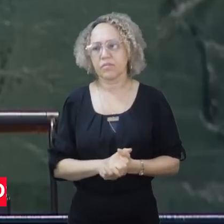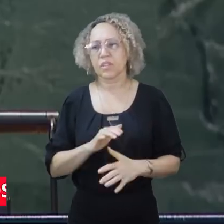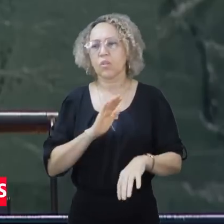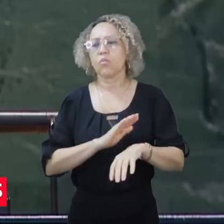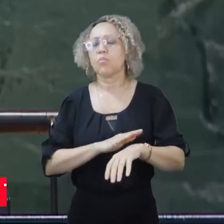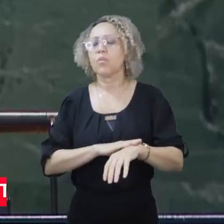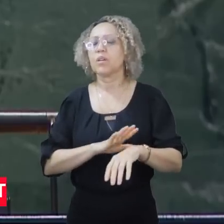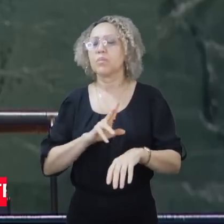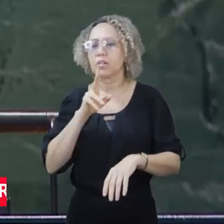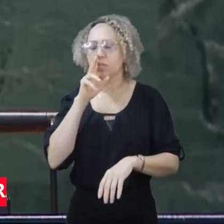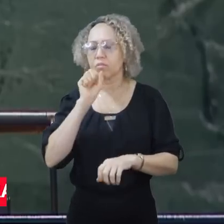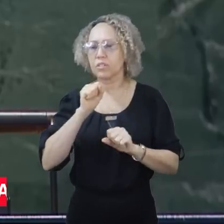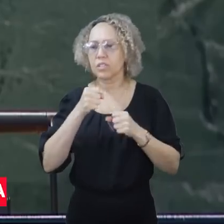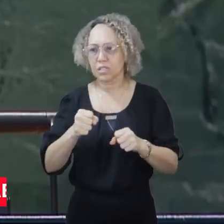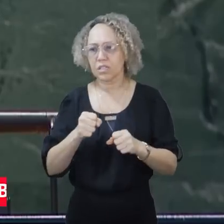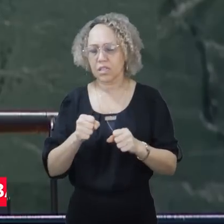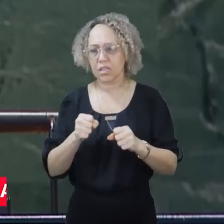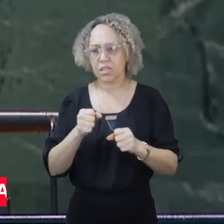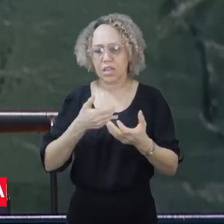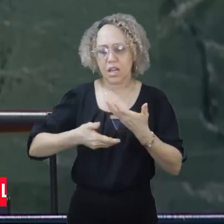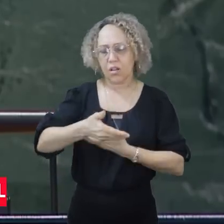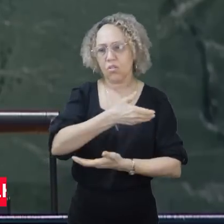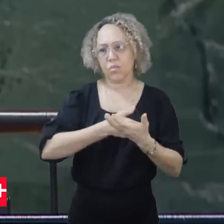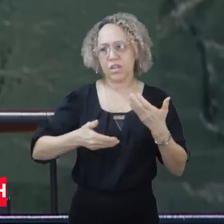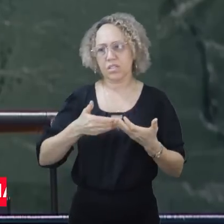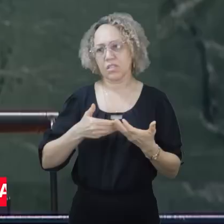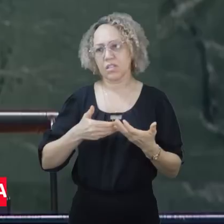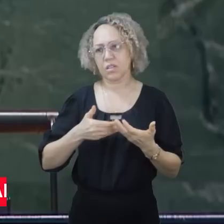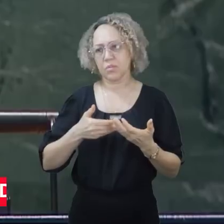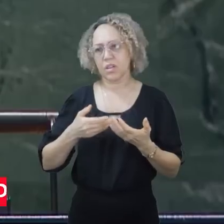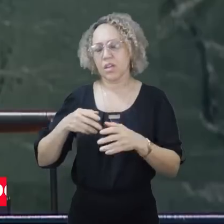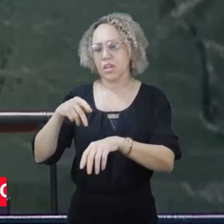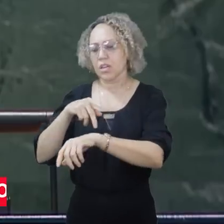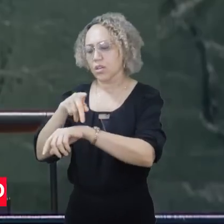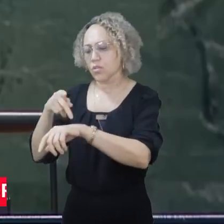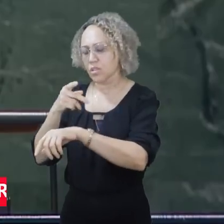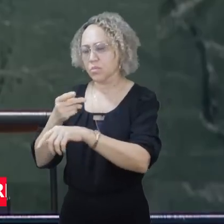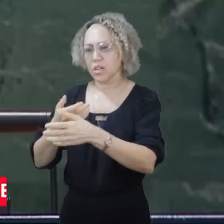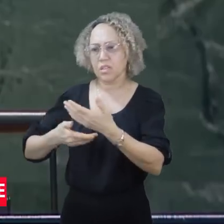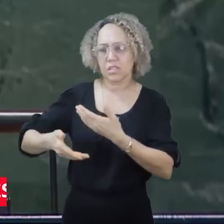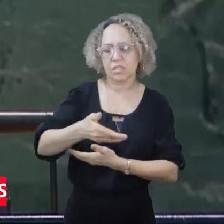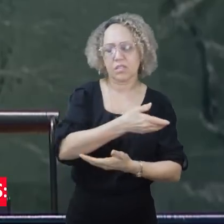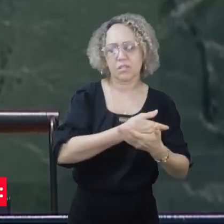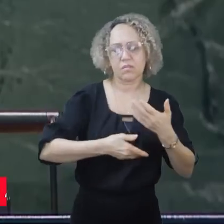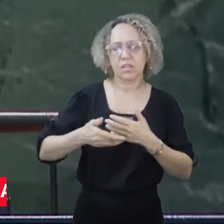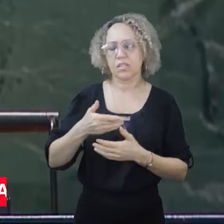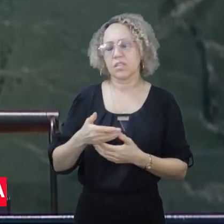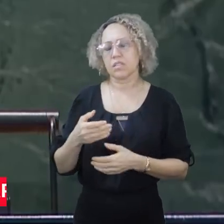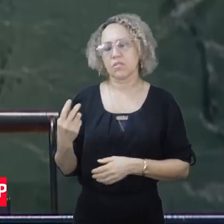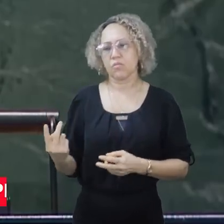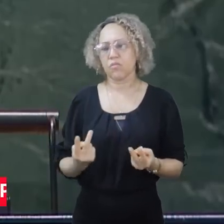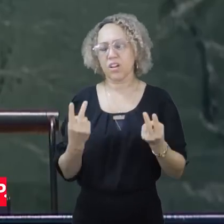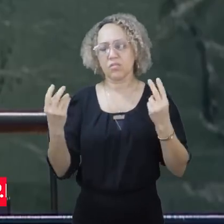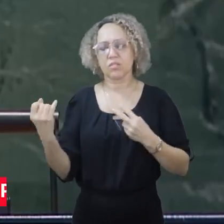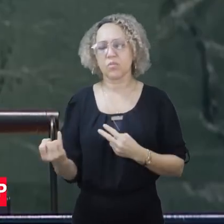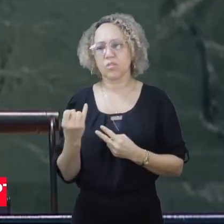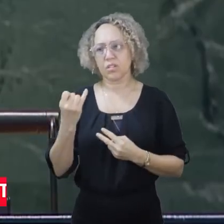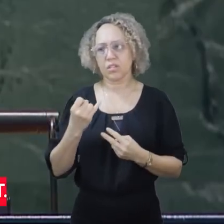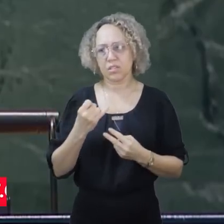para fortalecer a cooperação e o multilateralismo como valores fundamentais ao desenvolvimento